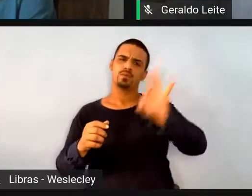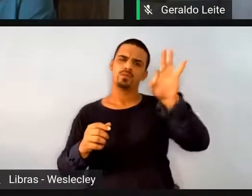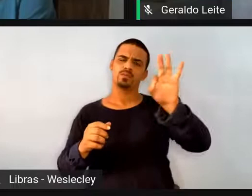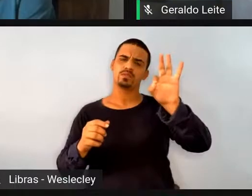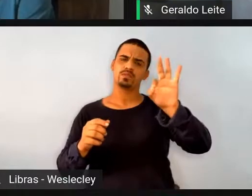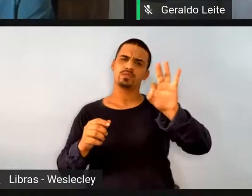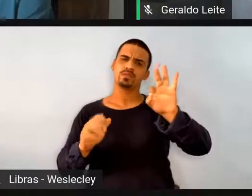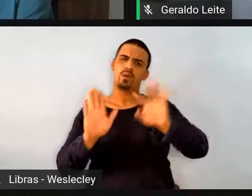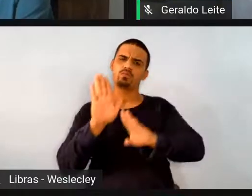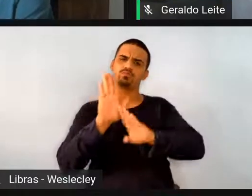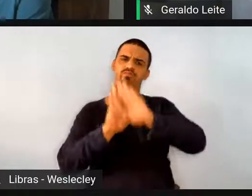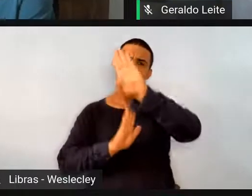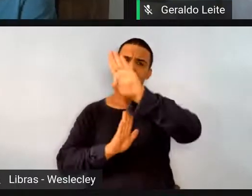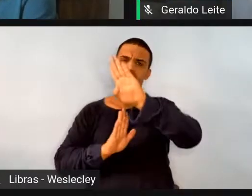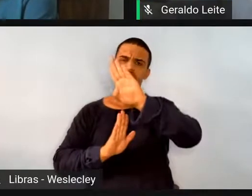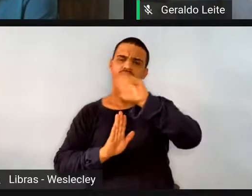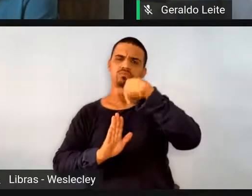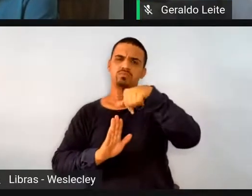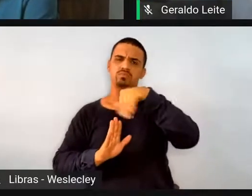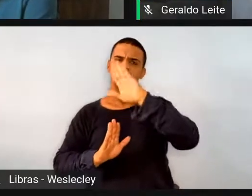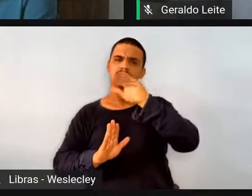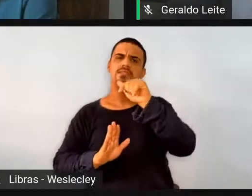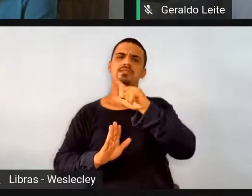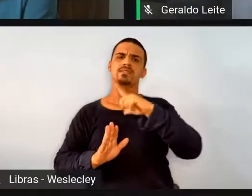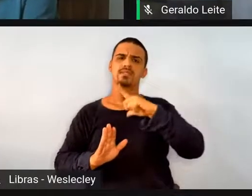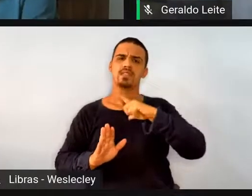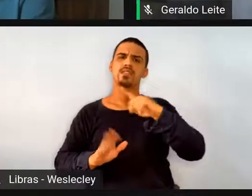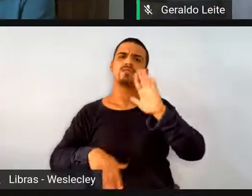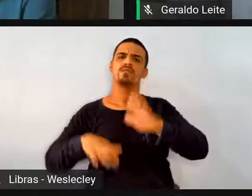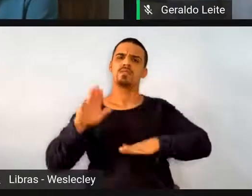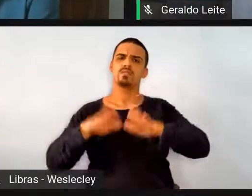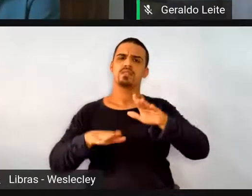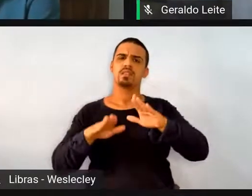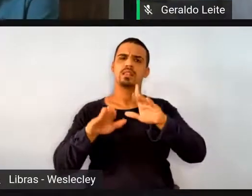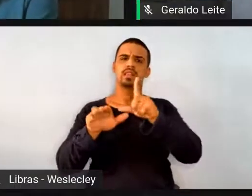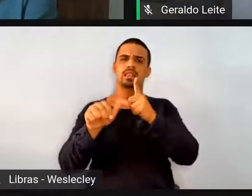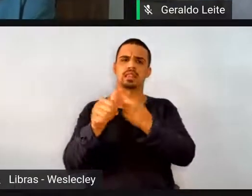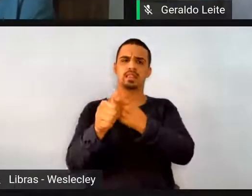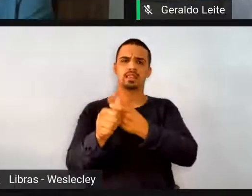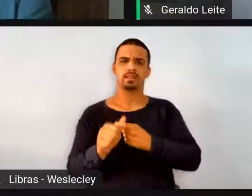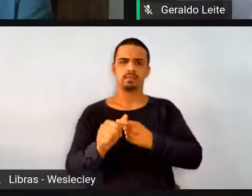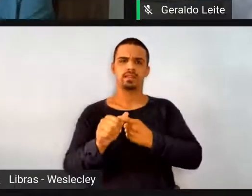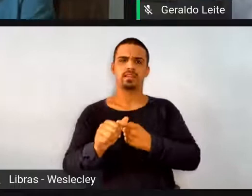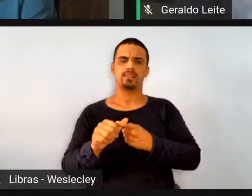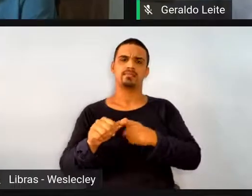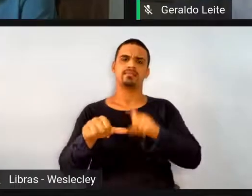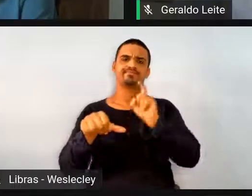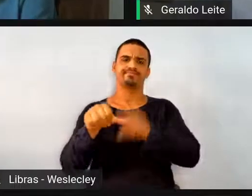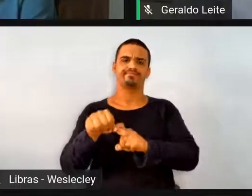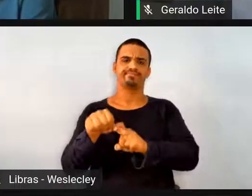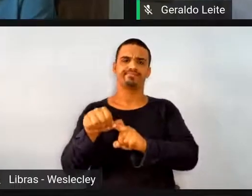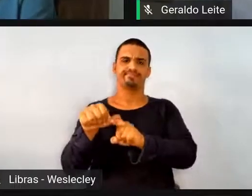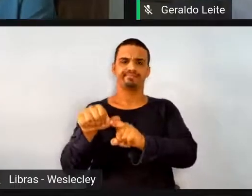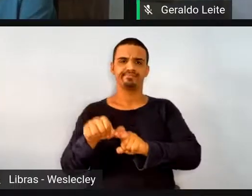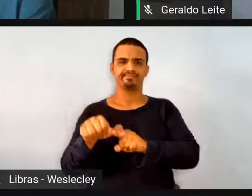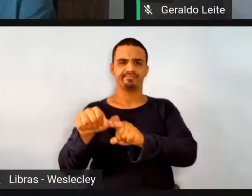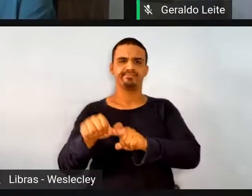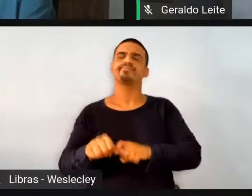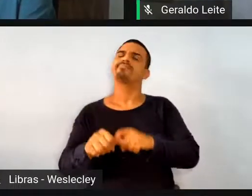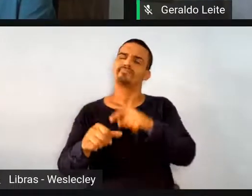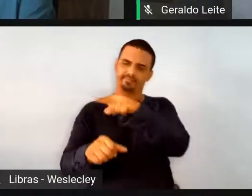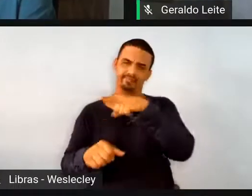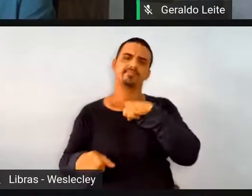grande das fontes, e isso produz dependência, produz um certo perfil, produz potencial captura.